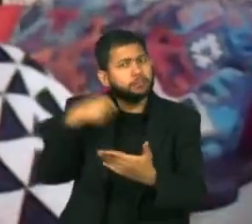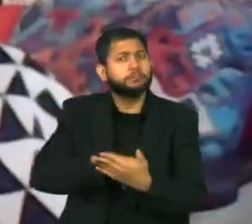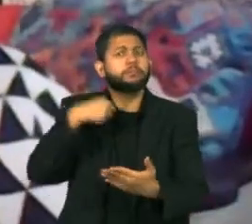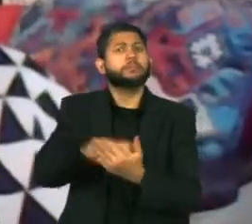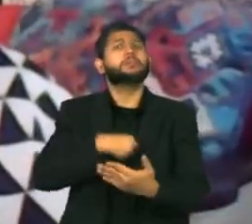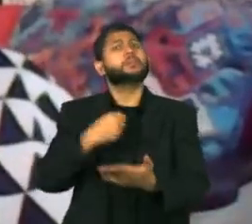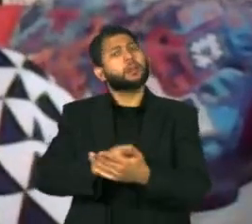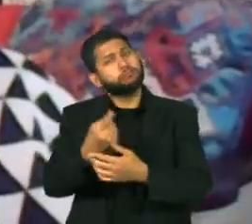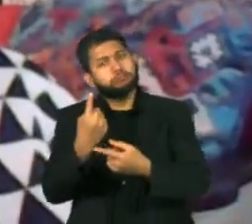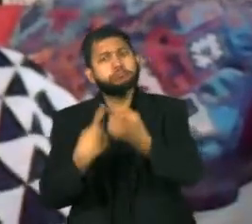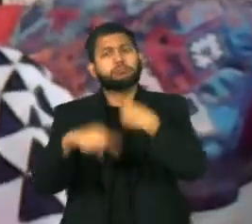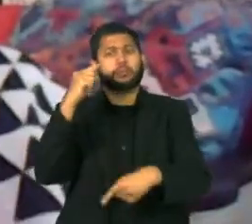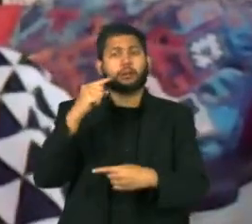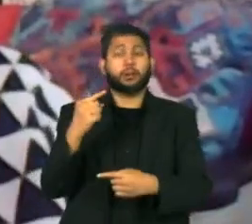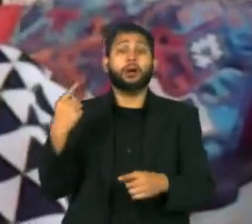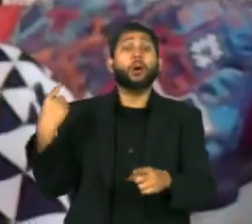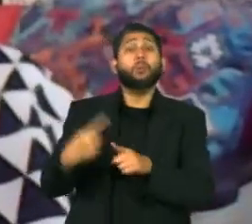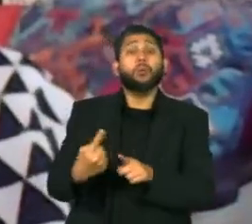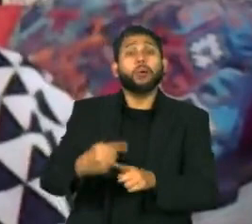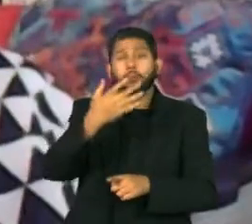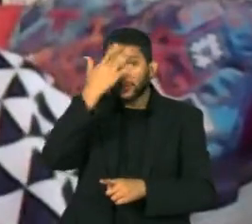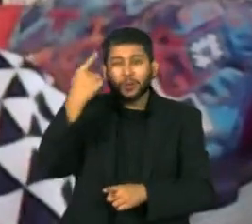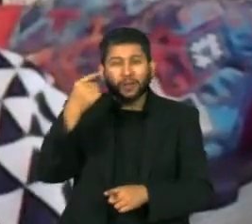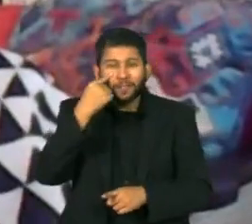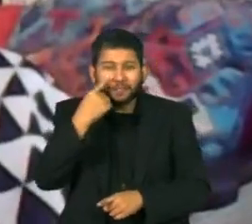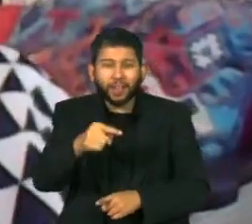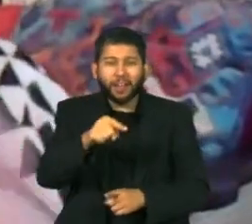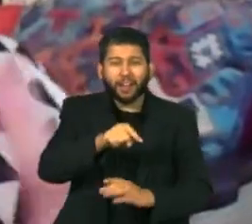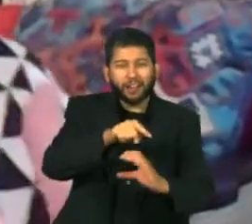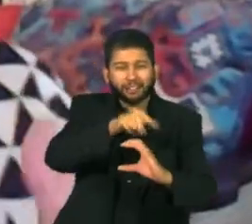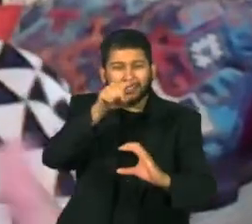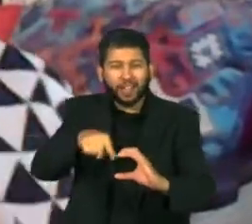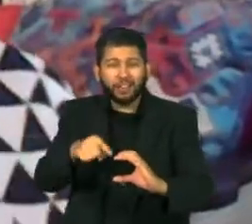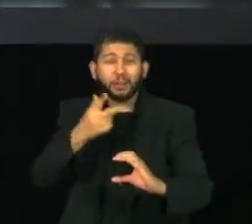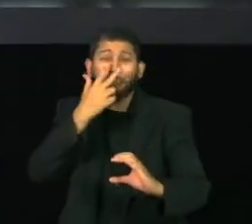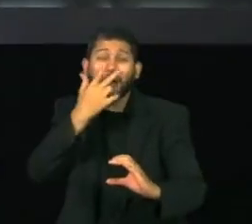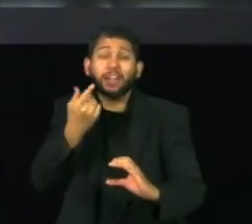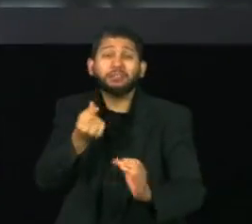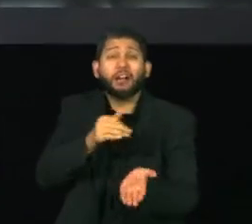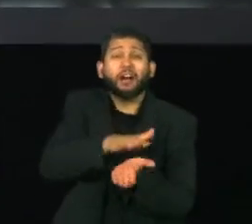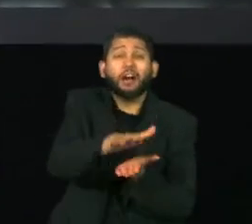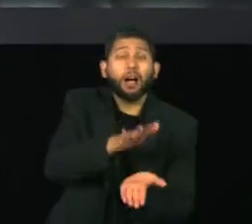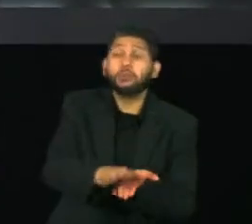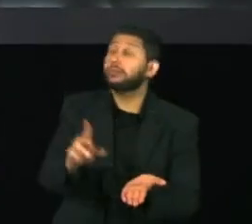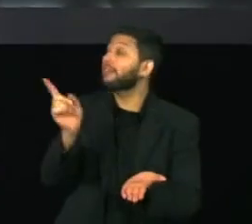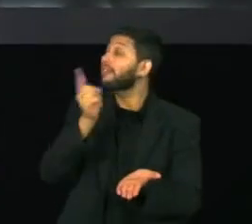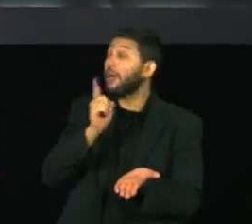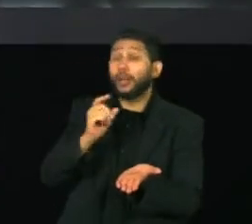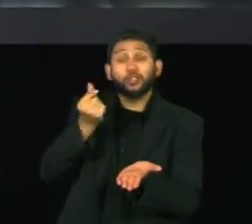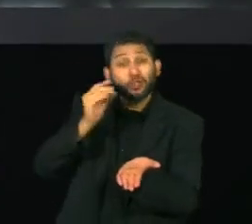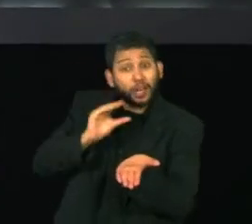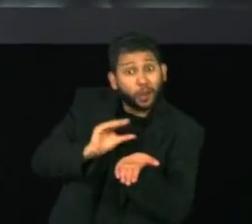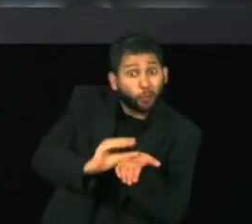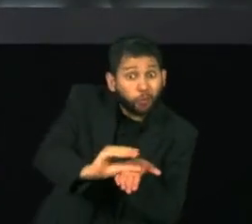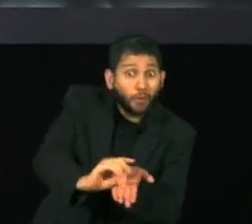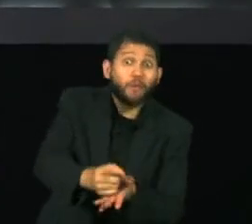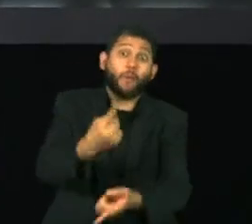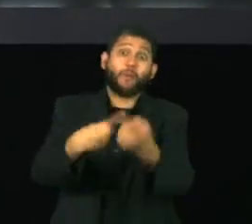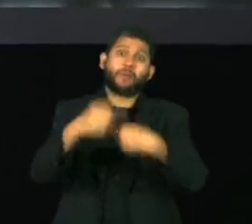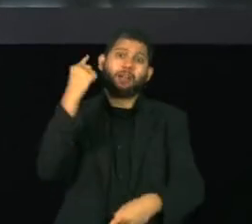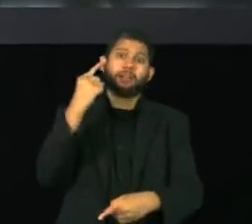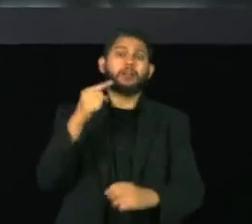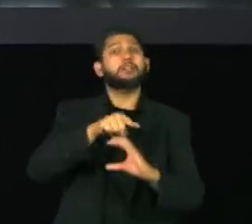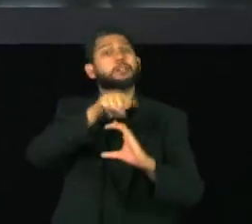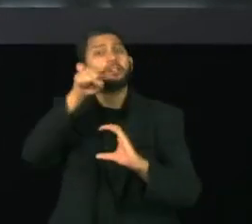dizer, um equívoco no sentido de olhar a produção científica como um gasto, né? Investir na ciência, fazer com